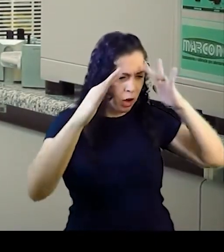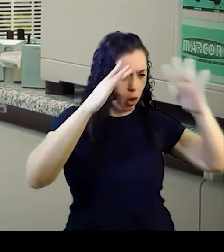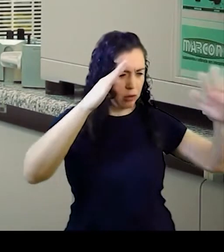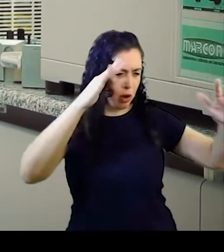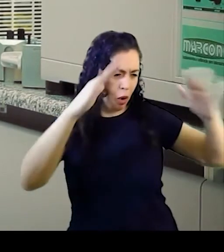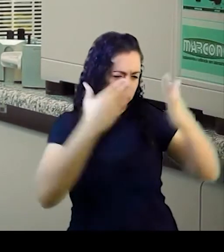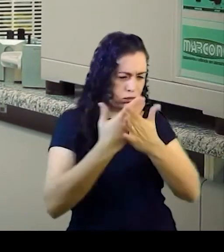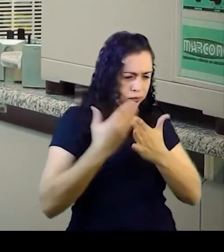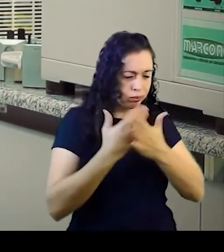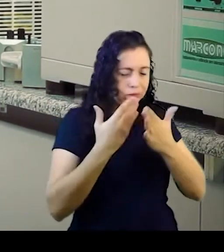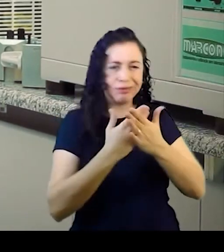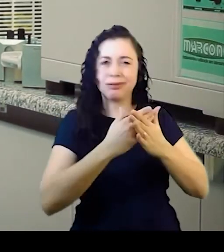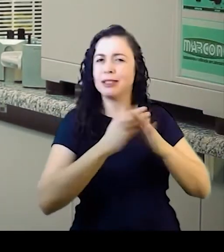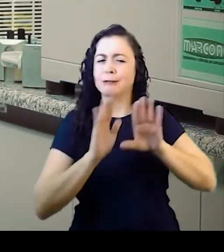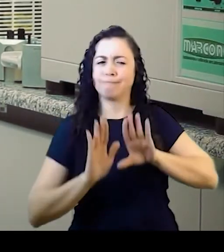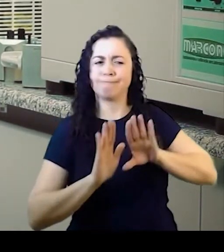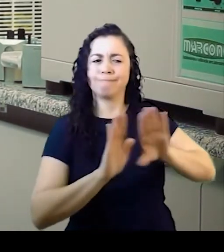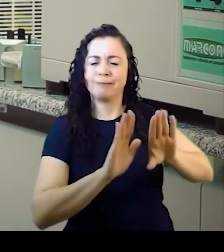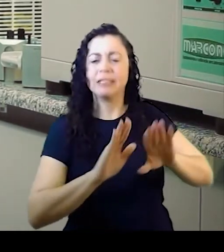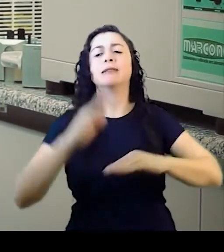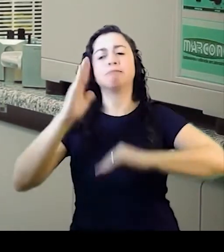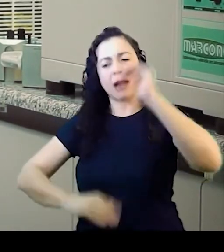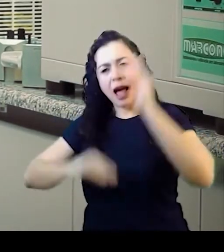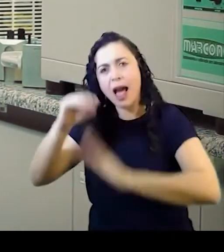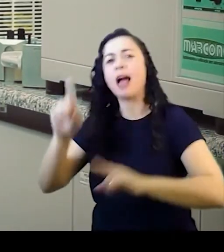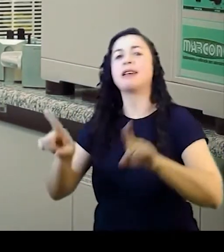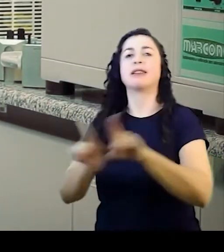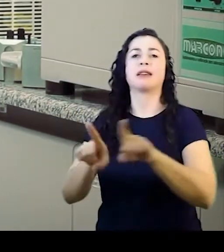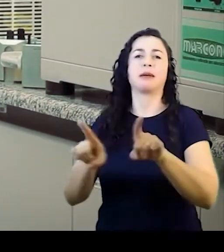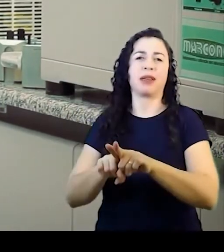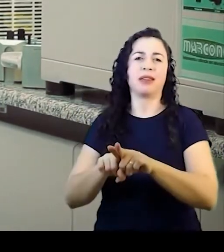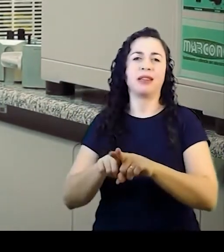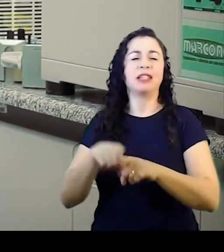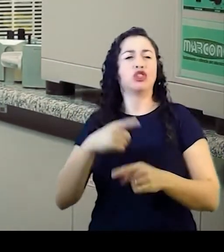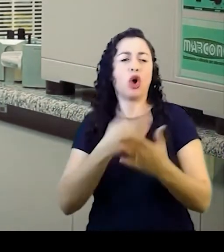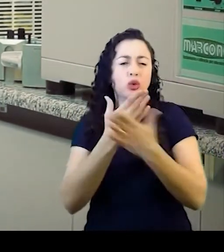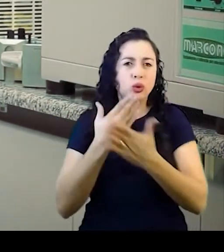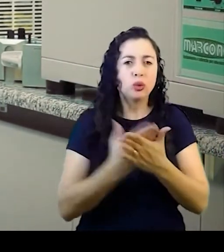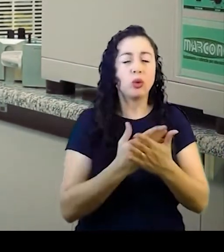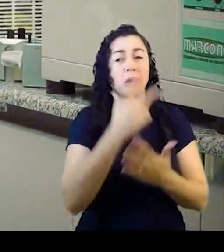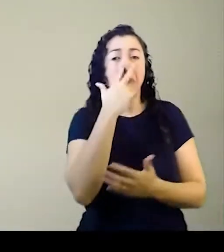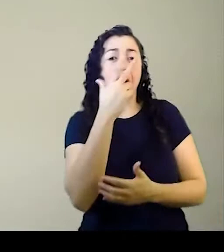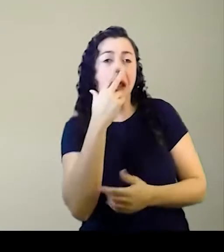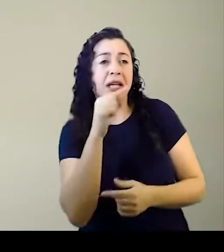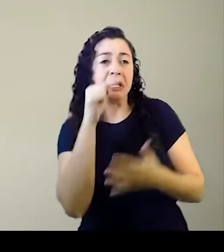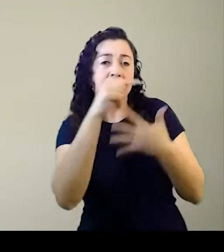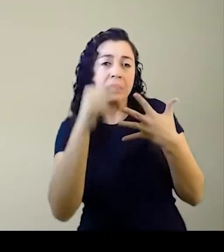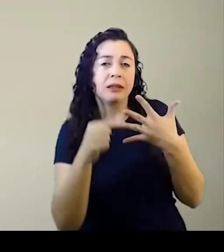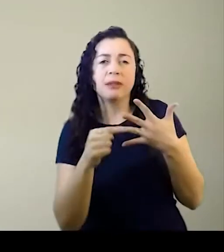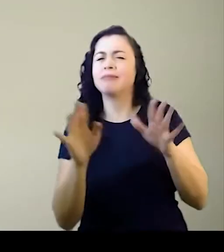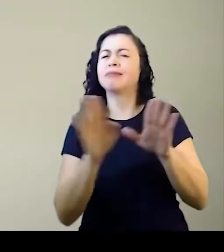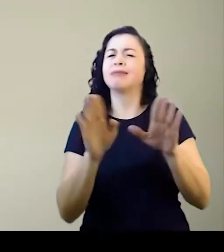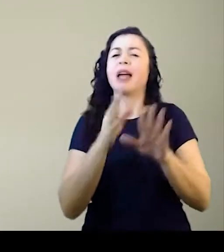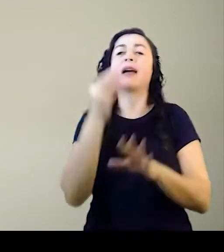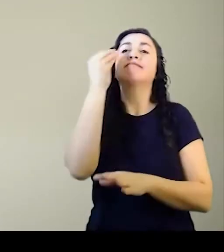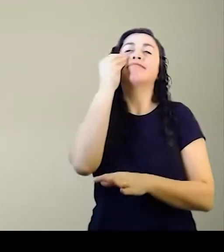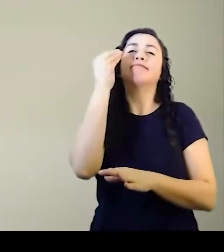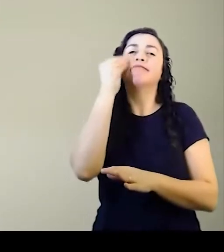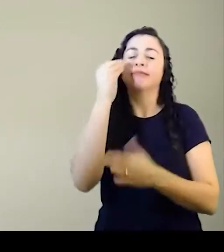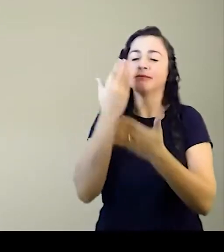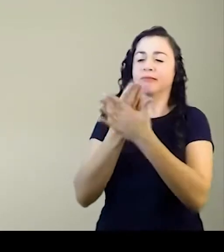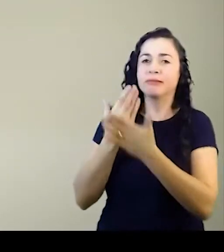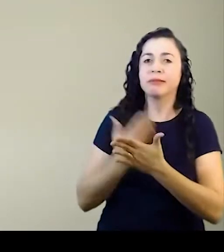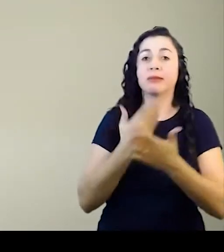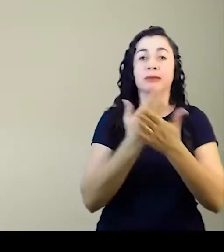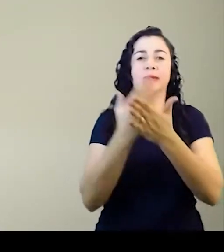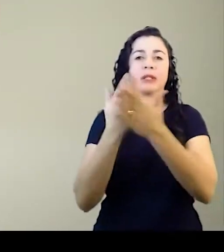da correlação, dizendo, olha, eu acho que porque o vírus infecta aquela ensaiamento... Não, a gente faz os ensaios. A Unicamp tem o